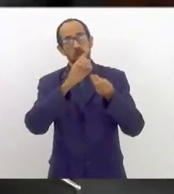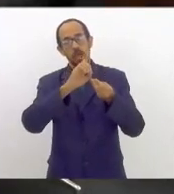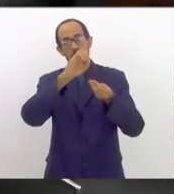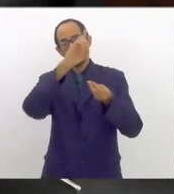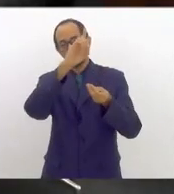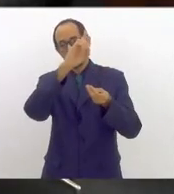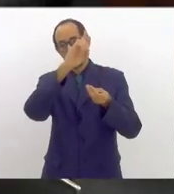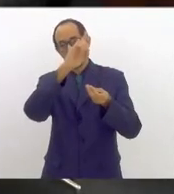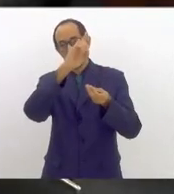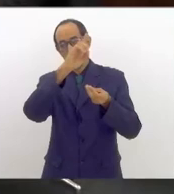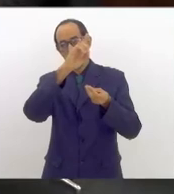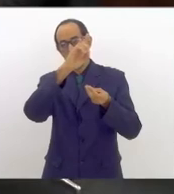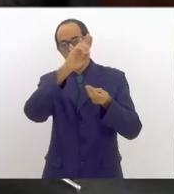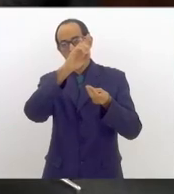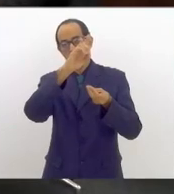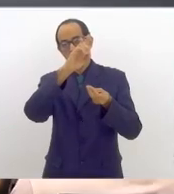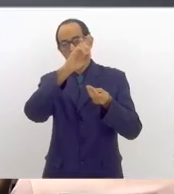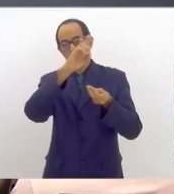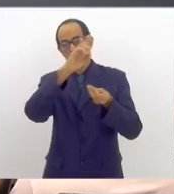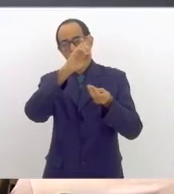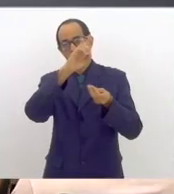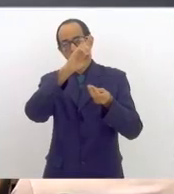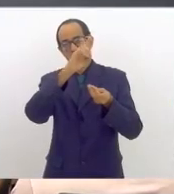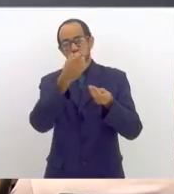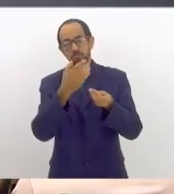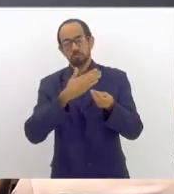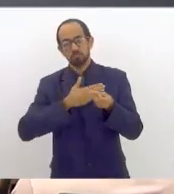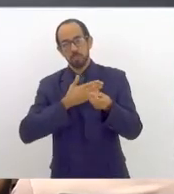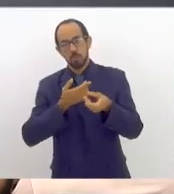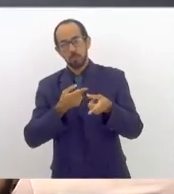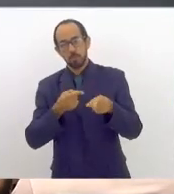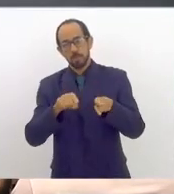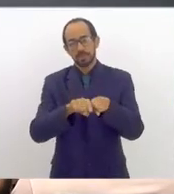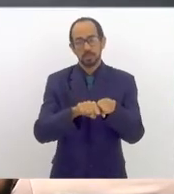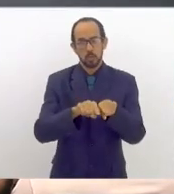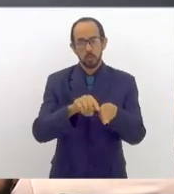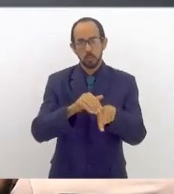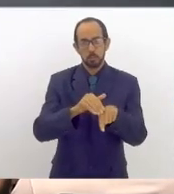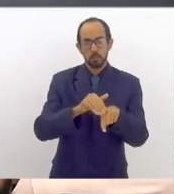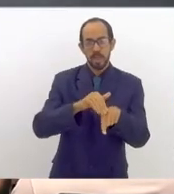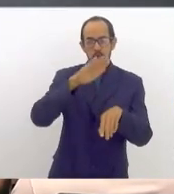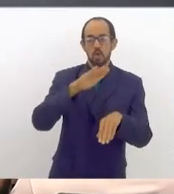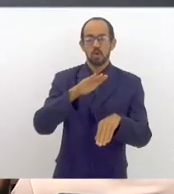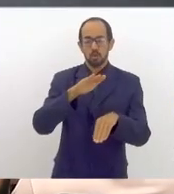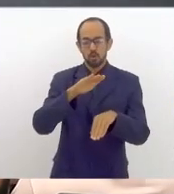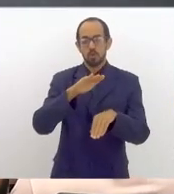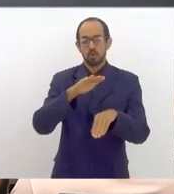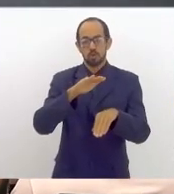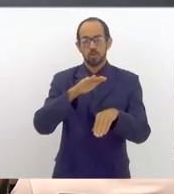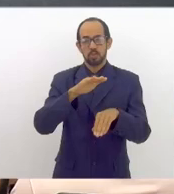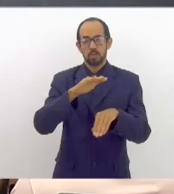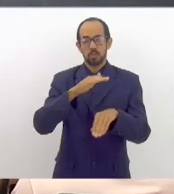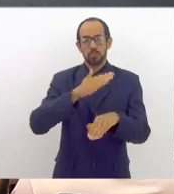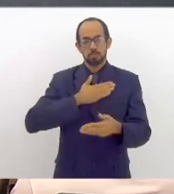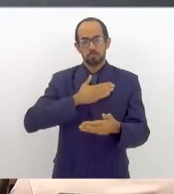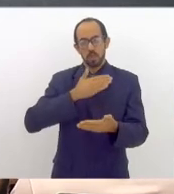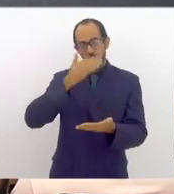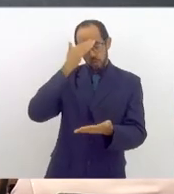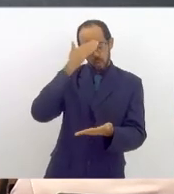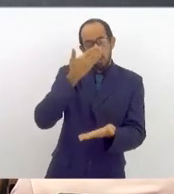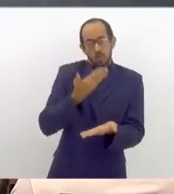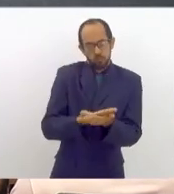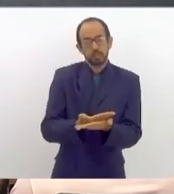a Deus o meu maior parceiro dessa vida a minha escora o meu confidente